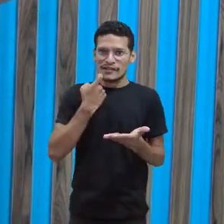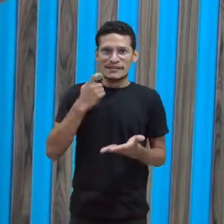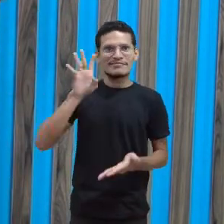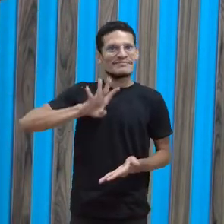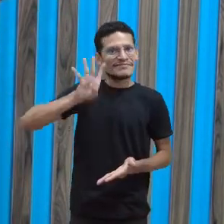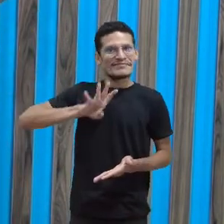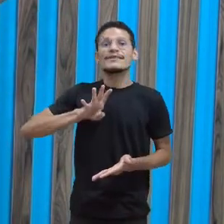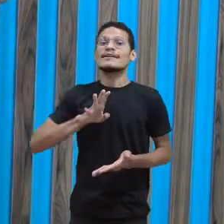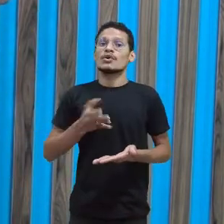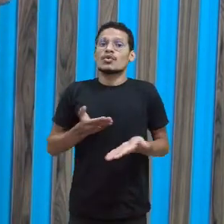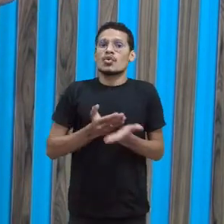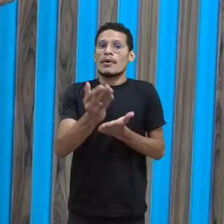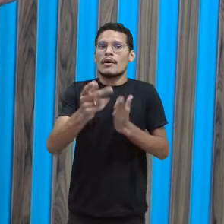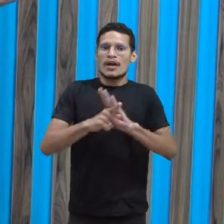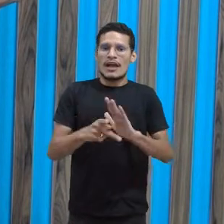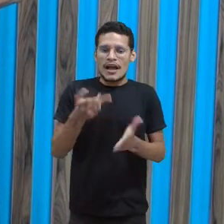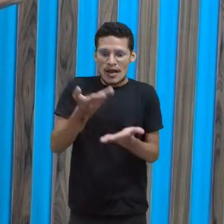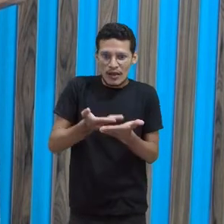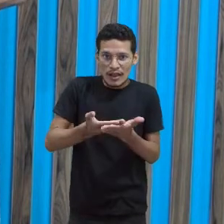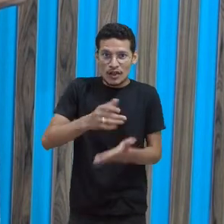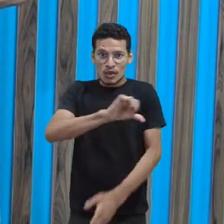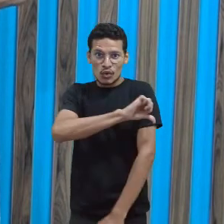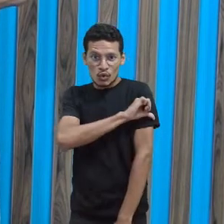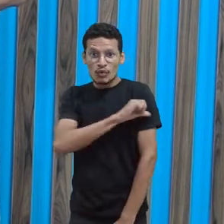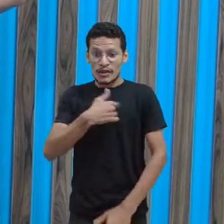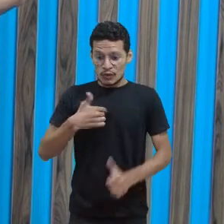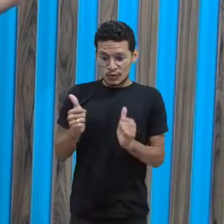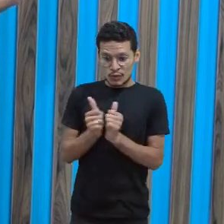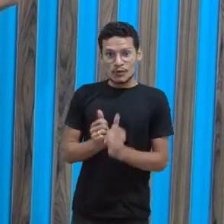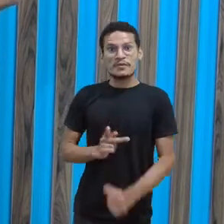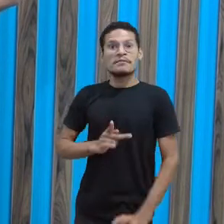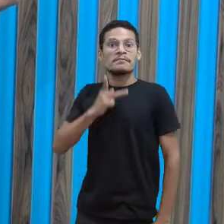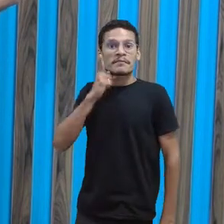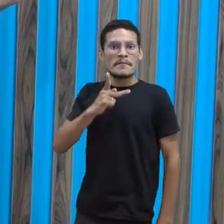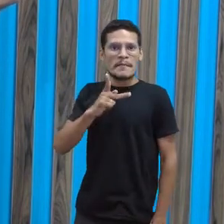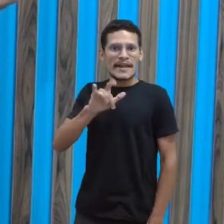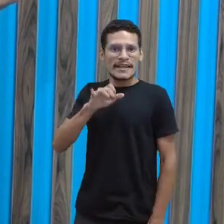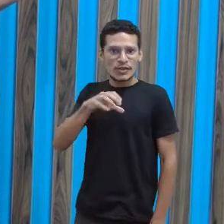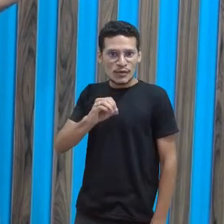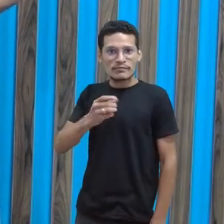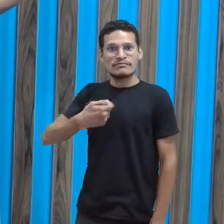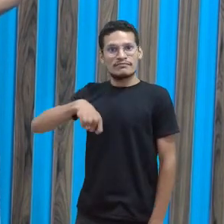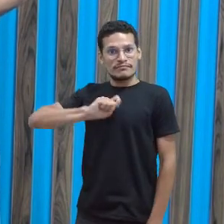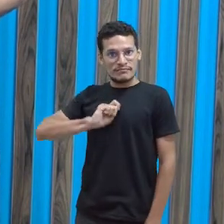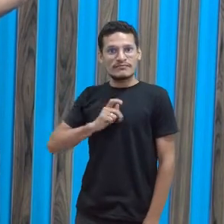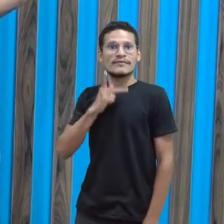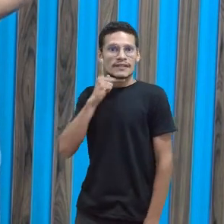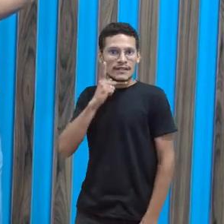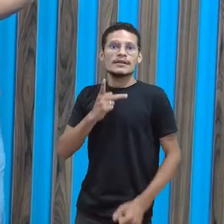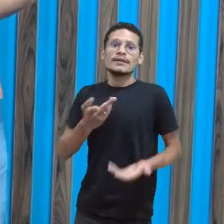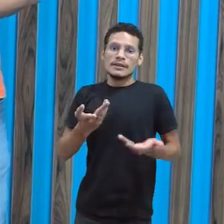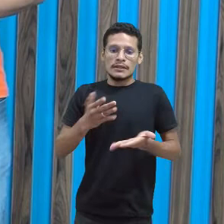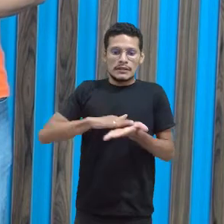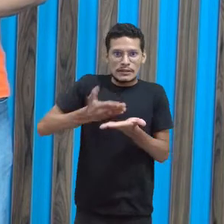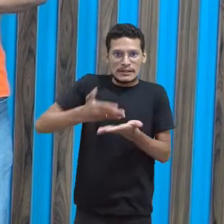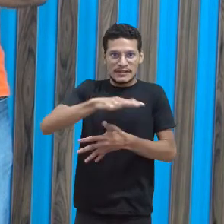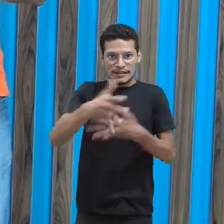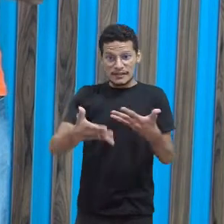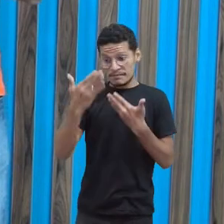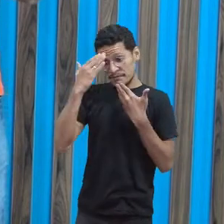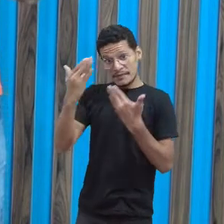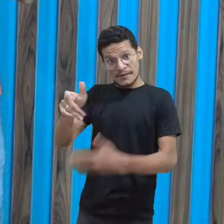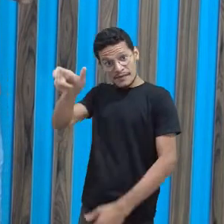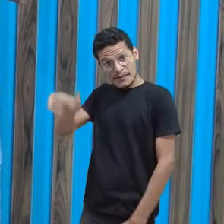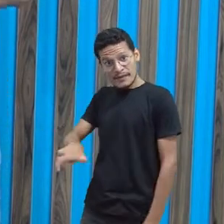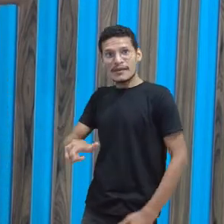9º ano. E hoje eu estou acompanhado aqui por Plínio, o nosso intérprete de Libras. Então, muito obrigado, Plínio. Você fez esse